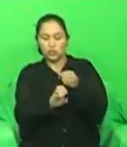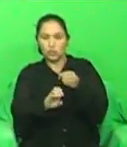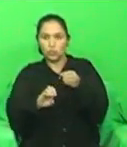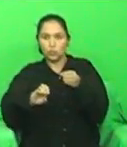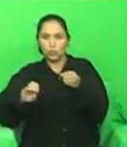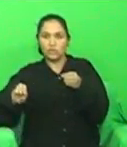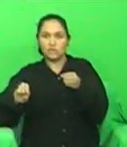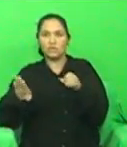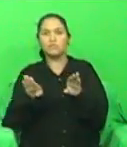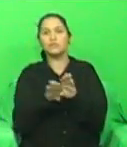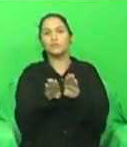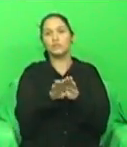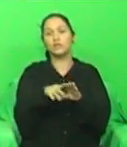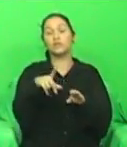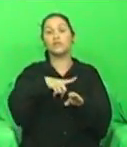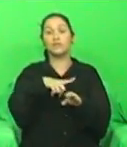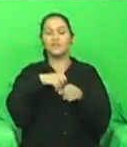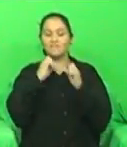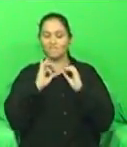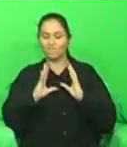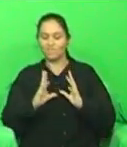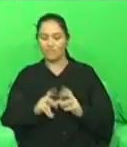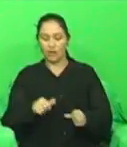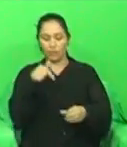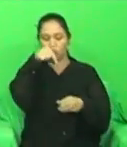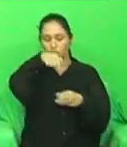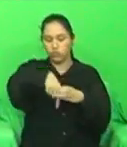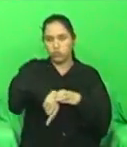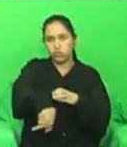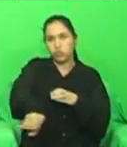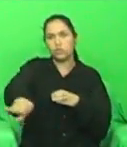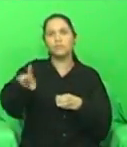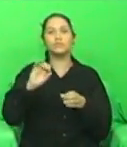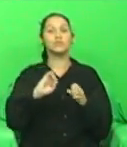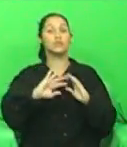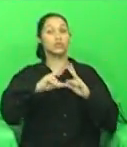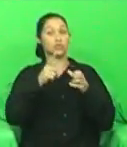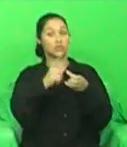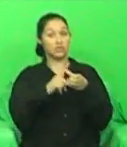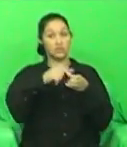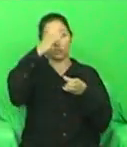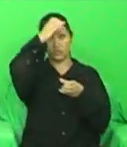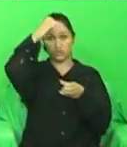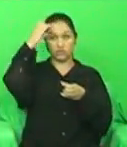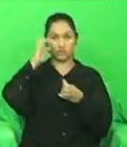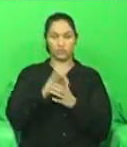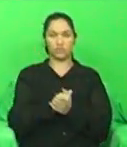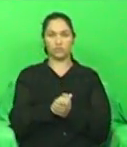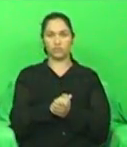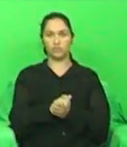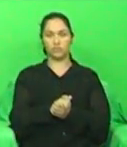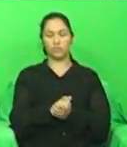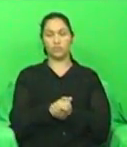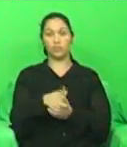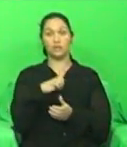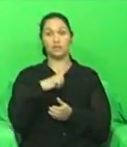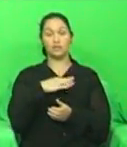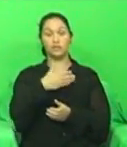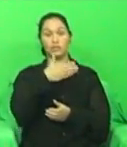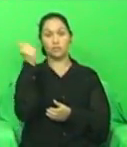fazer realmente uma faxina geral na cidade criciúma no módulo no todo a fim de dar melhor qualidade de vida para nossa